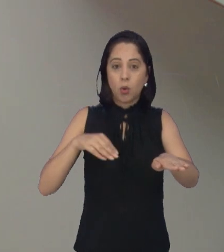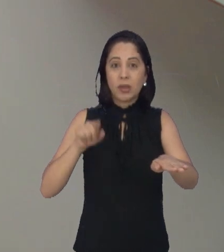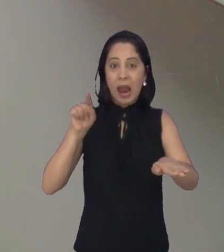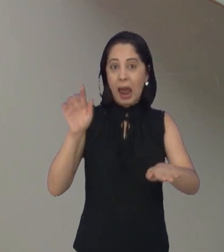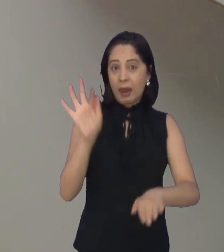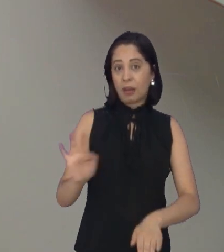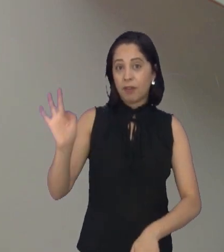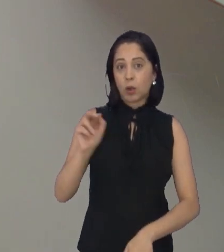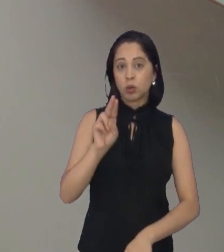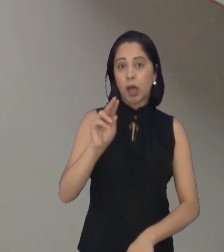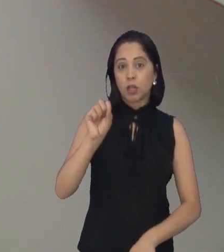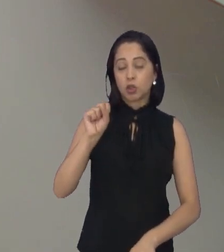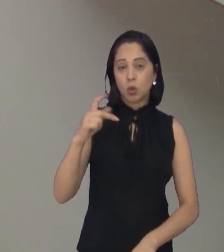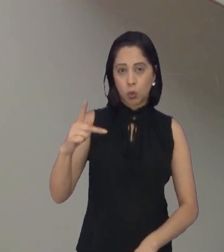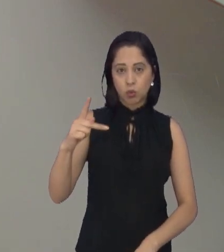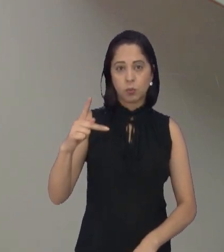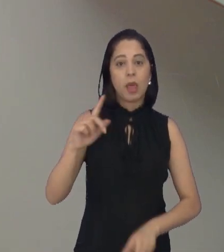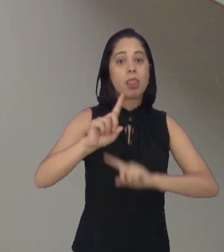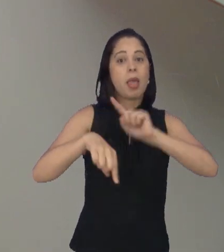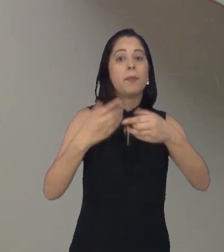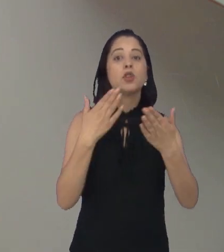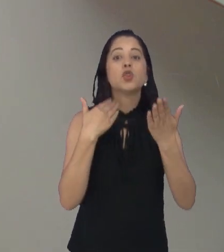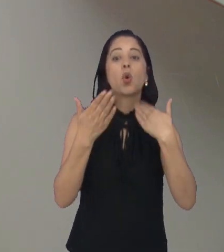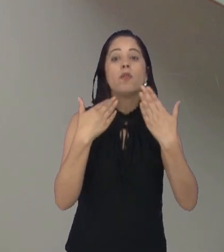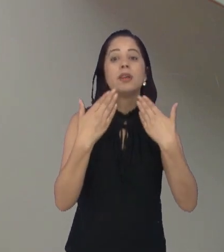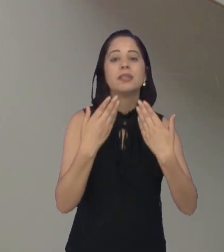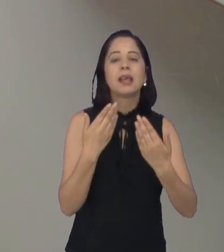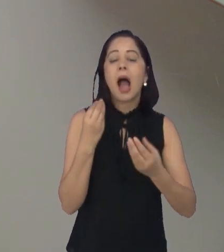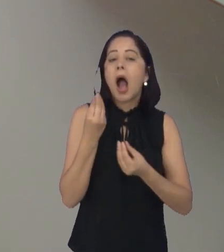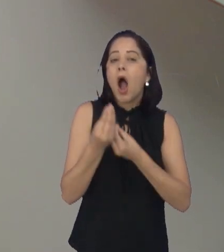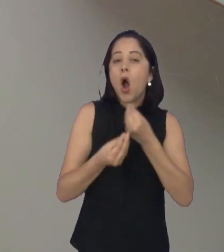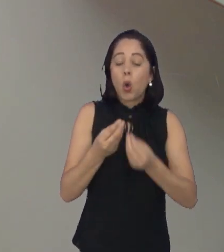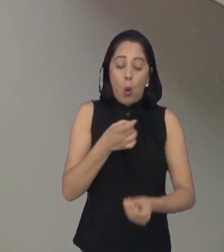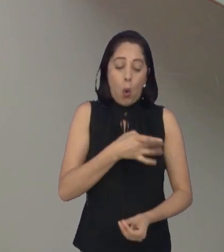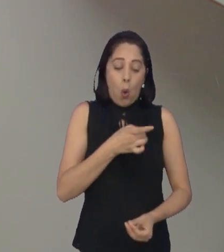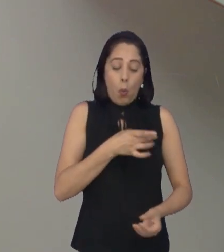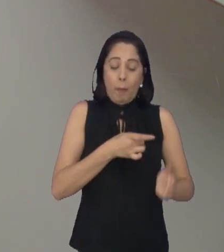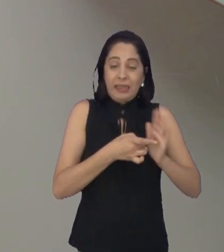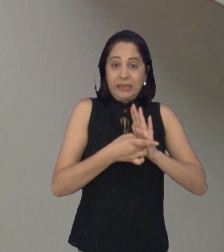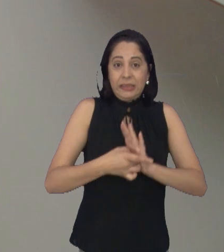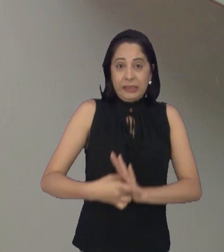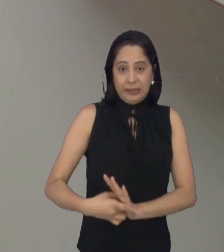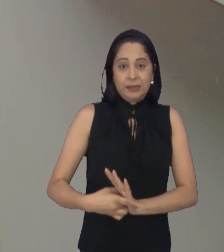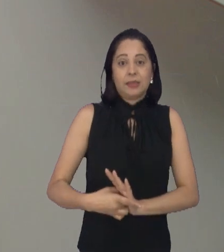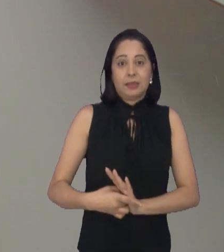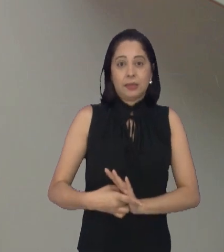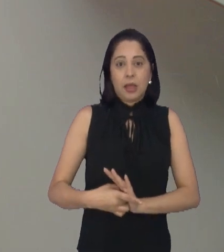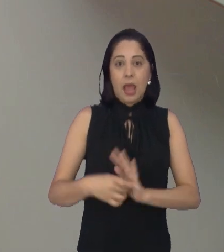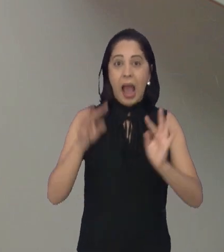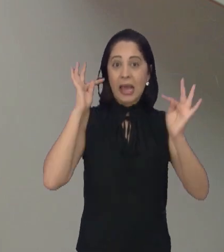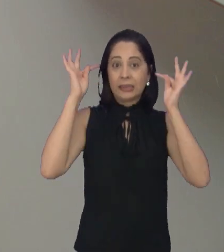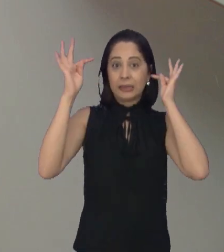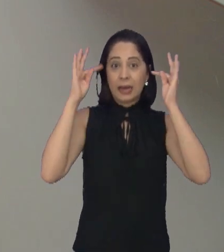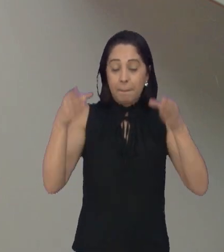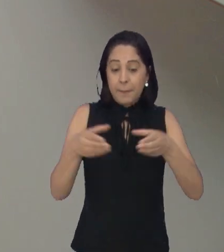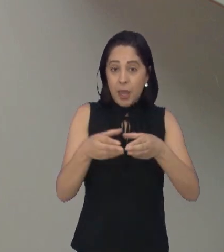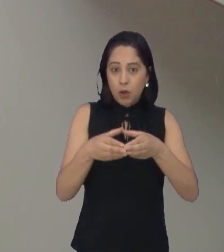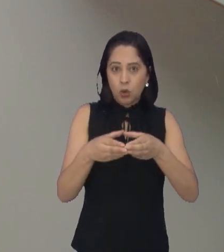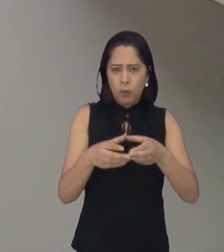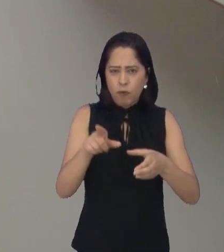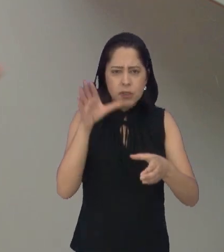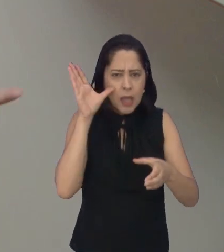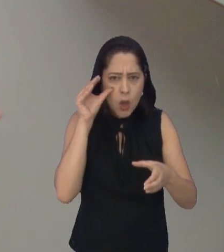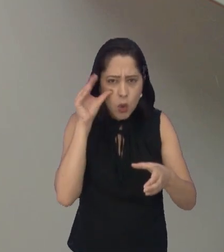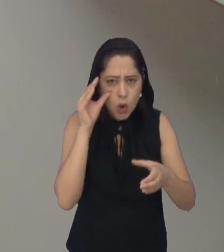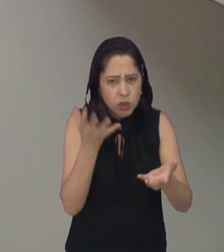Nós vamos conversar com ela sobre os benefícios de tratar o medo de dirigir a partir da terapia em grupo. Ficou curioso